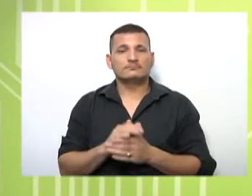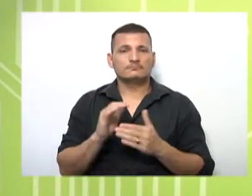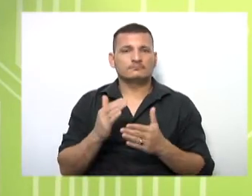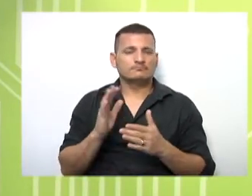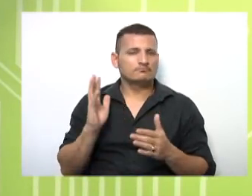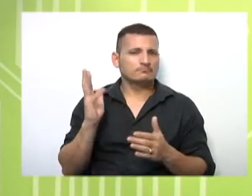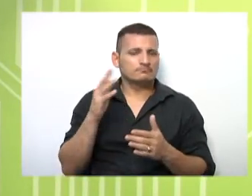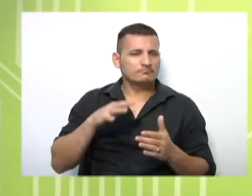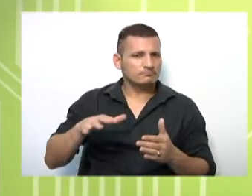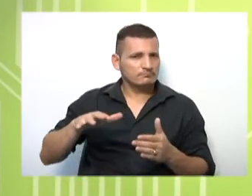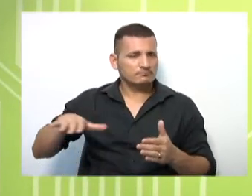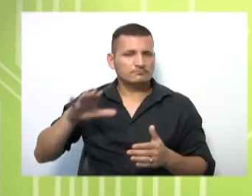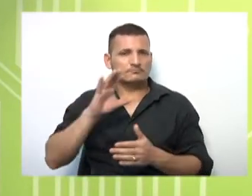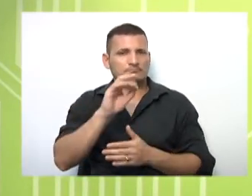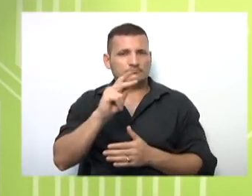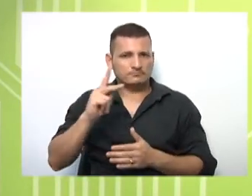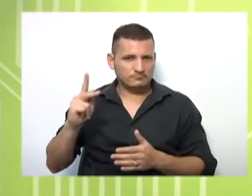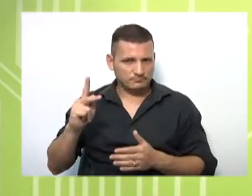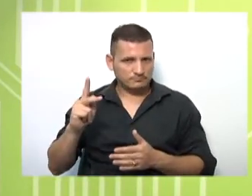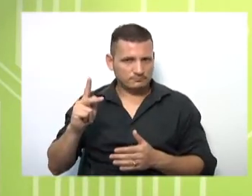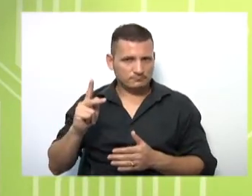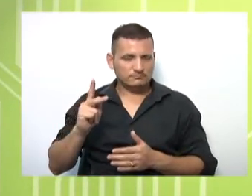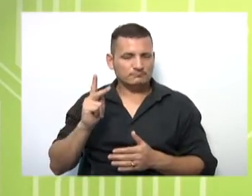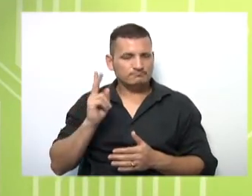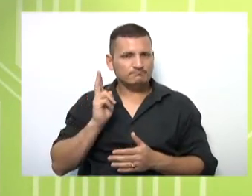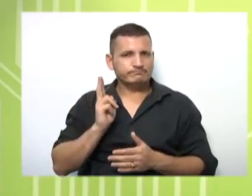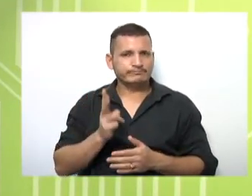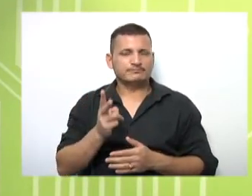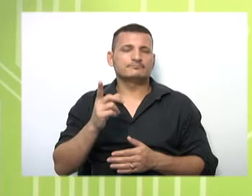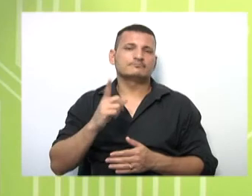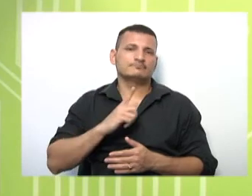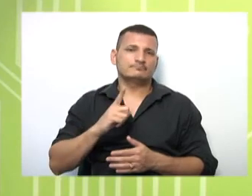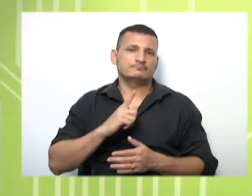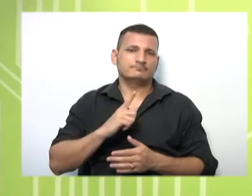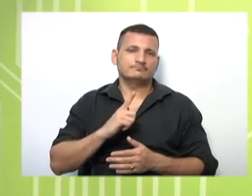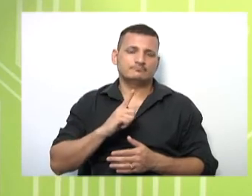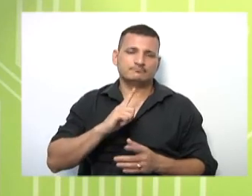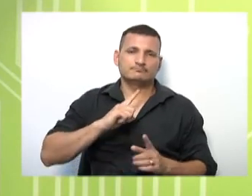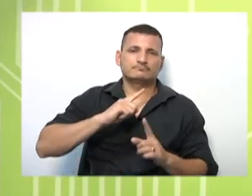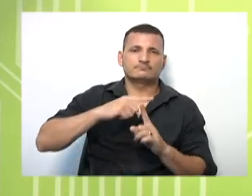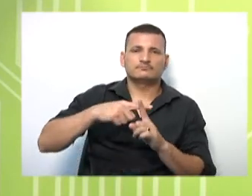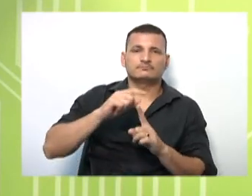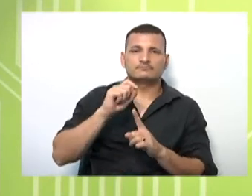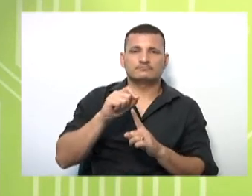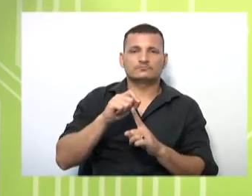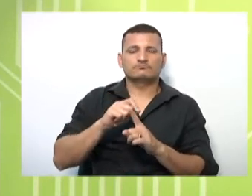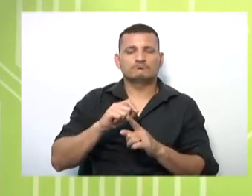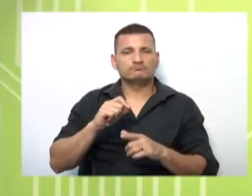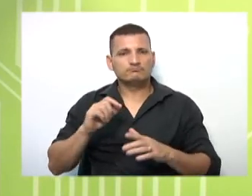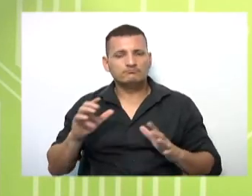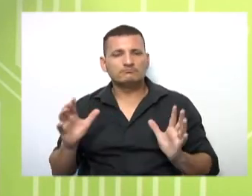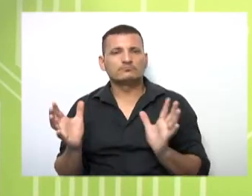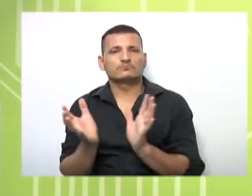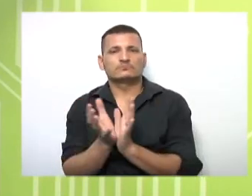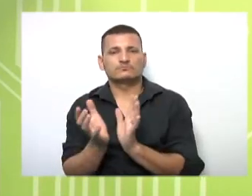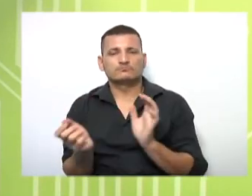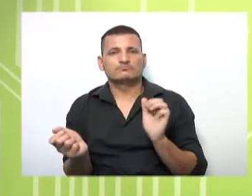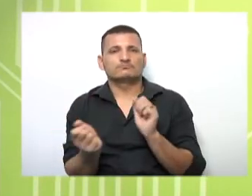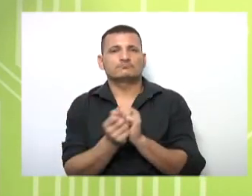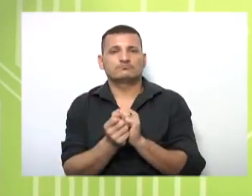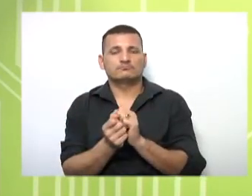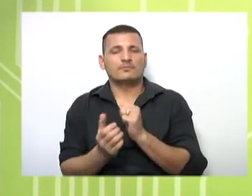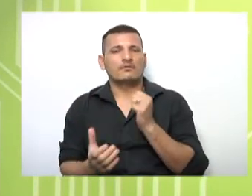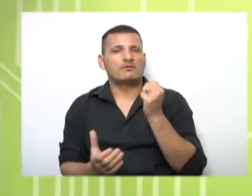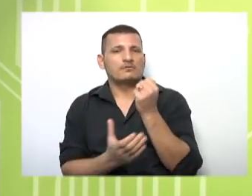do cooperativismo falados sempre têm como vantagem a atividade coletiva para garantir o melhor